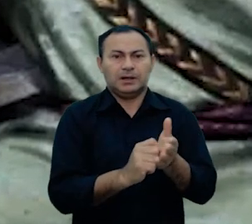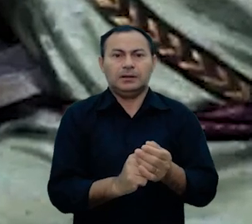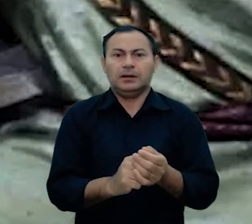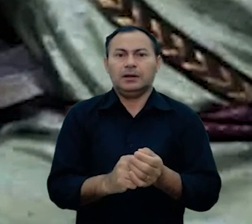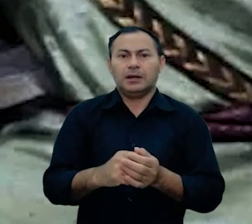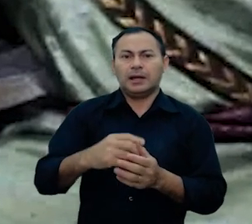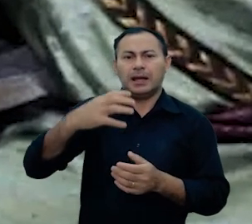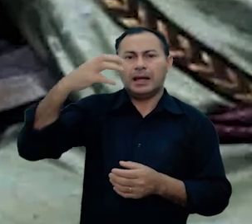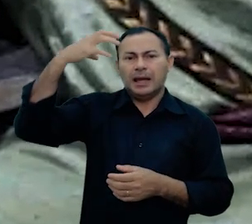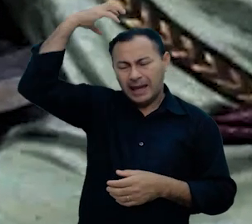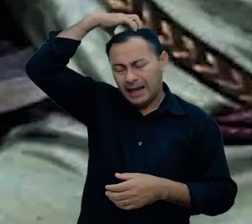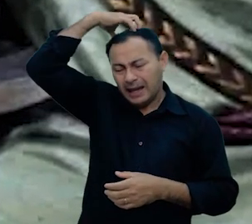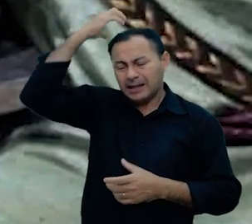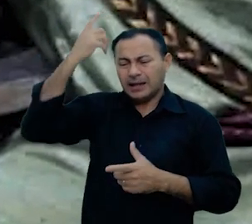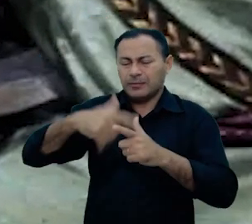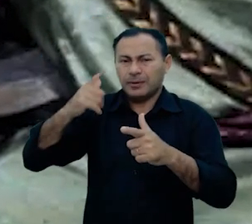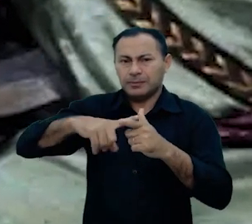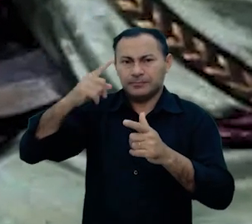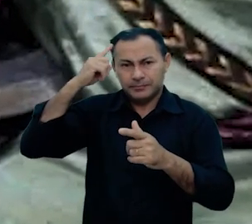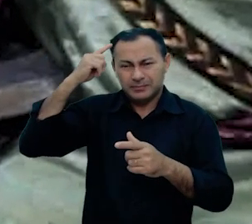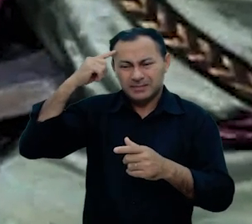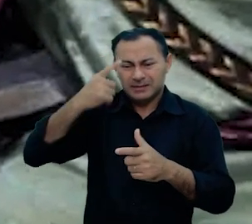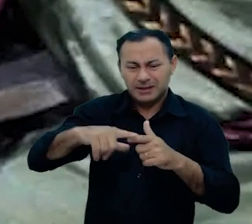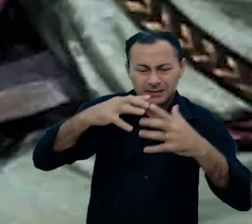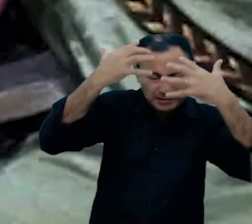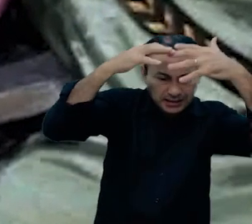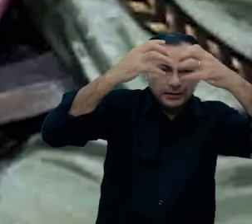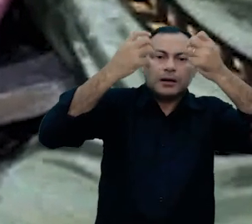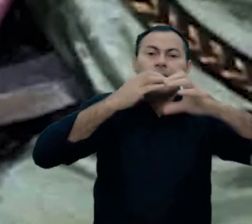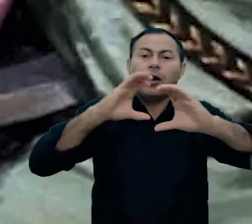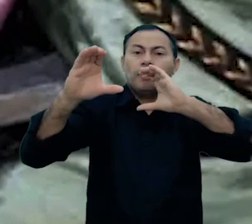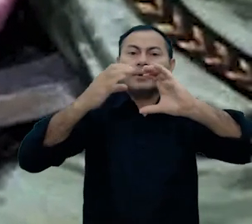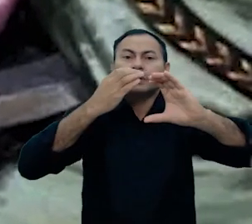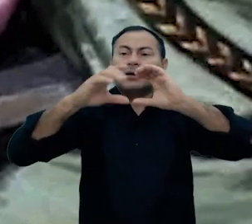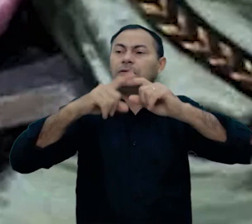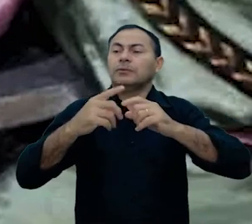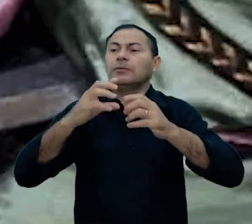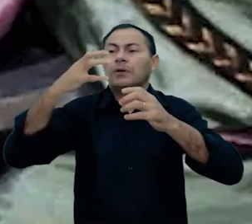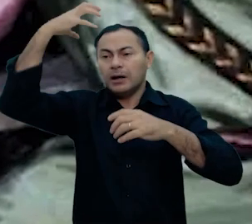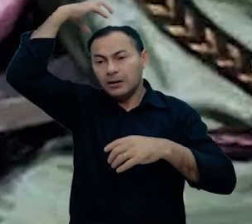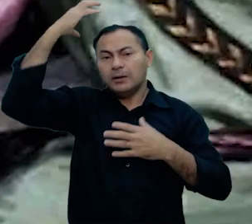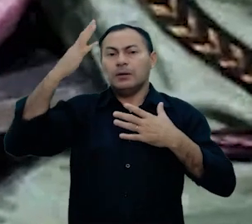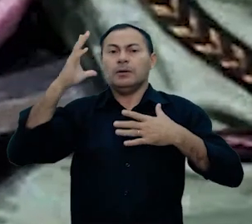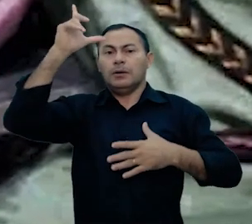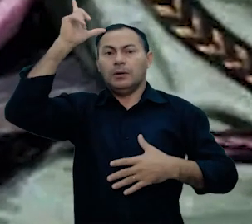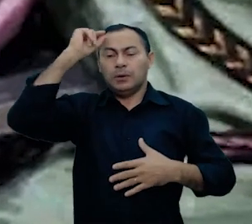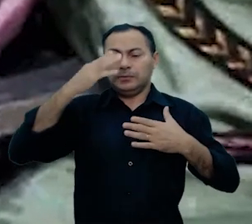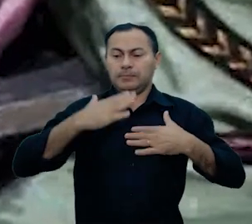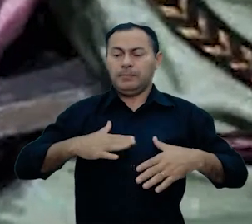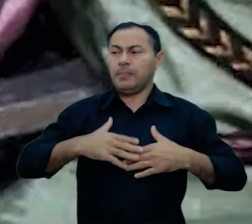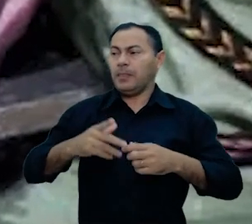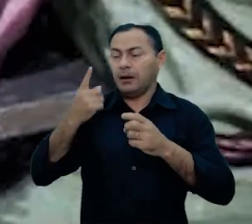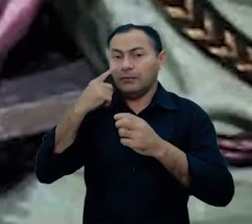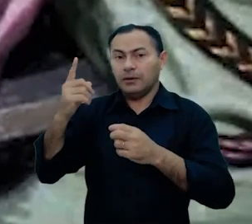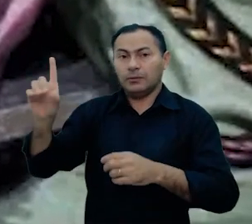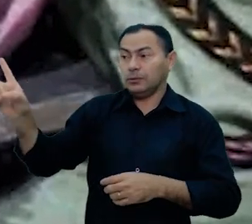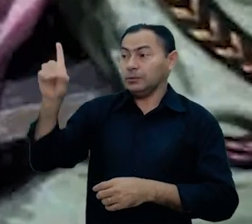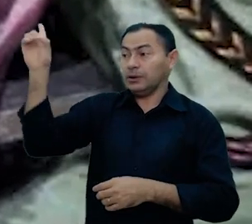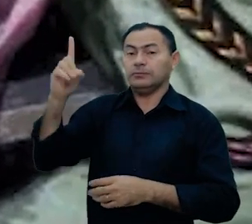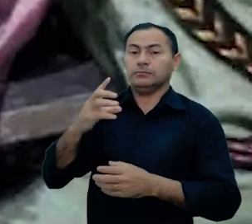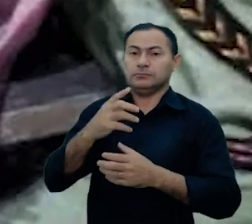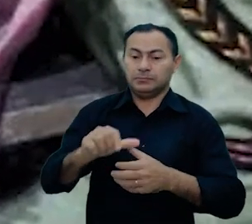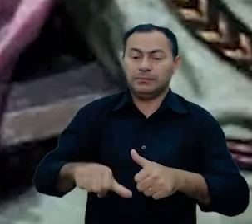o rei daquela perturbação. O primeiro passo de Davi em direção ao importante cargo que ocuparia foi dado por causa do seu dom